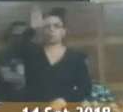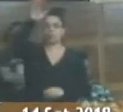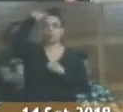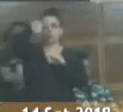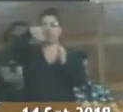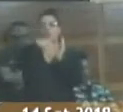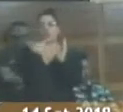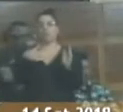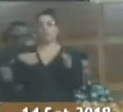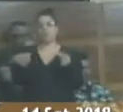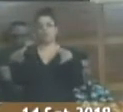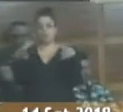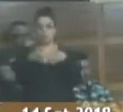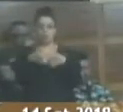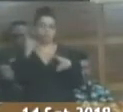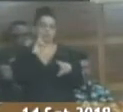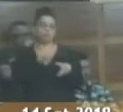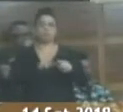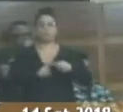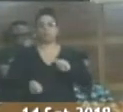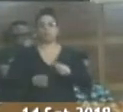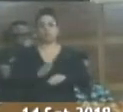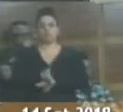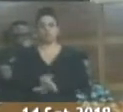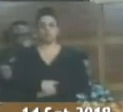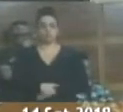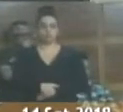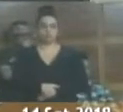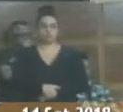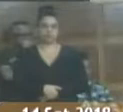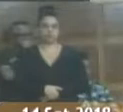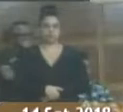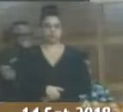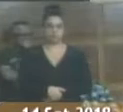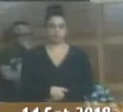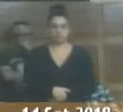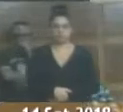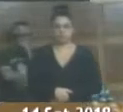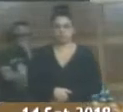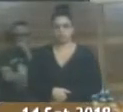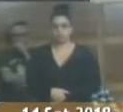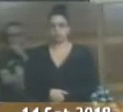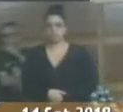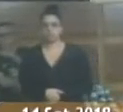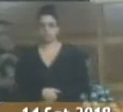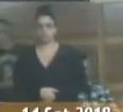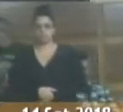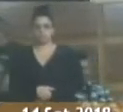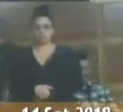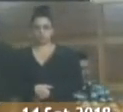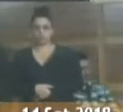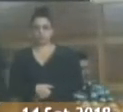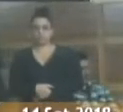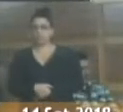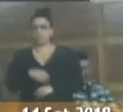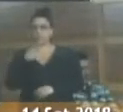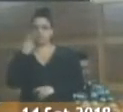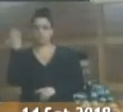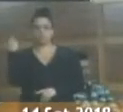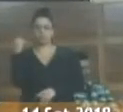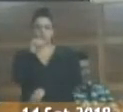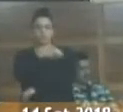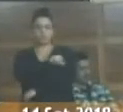não sei de que forma. Esse dia vieram do Rio um ônibus para subir para a